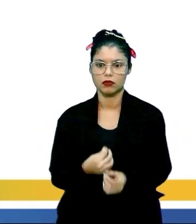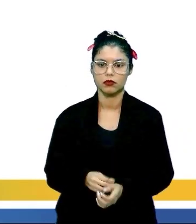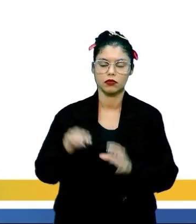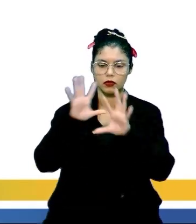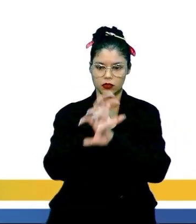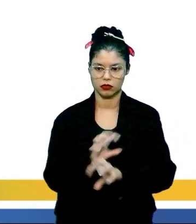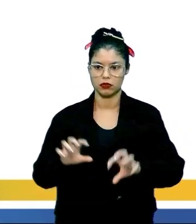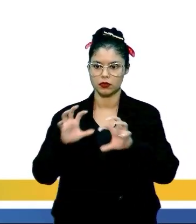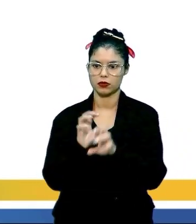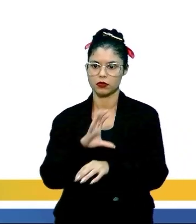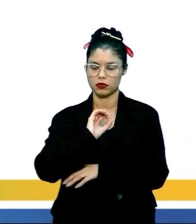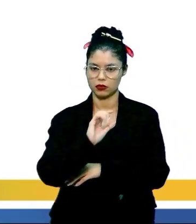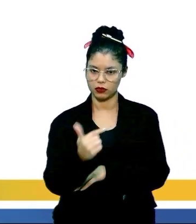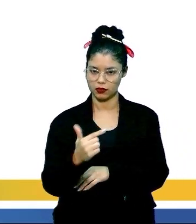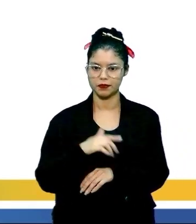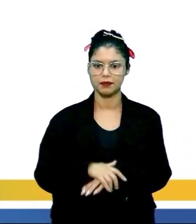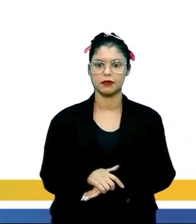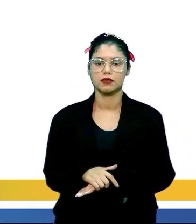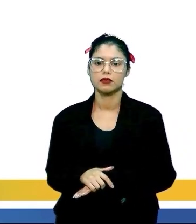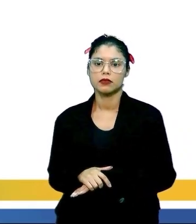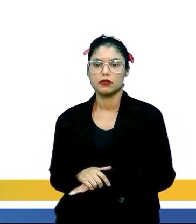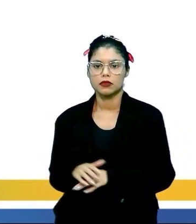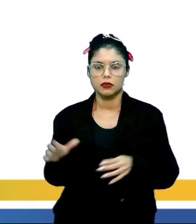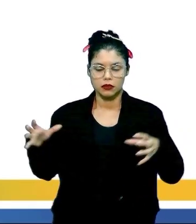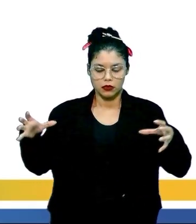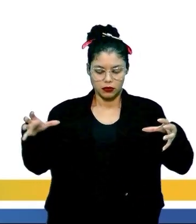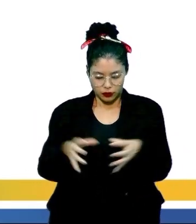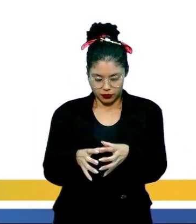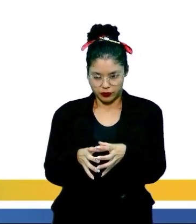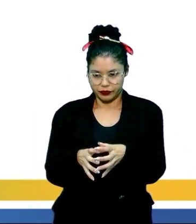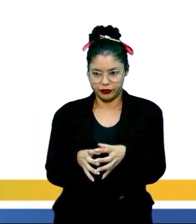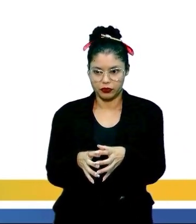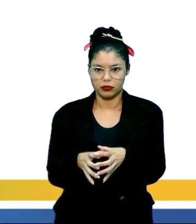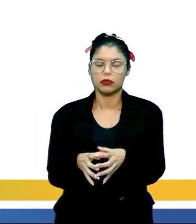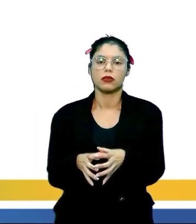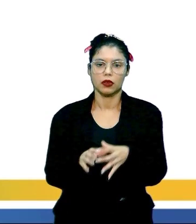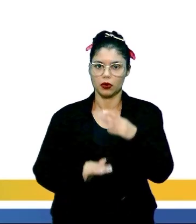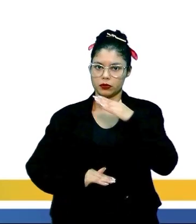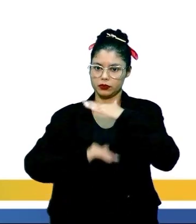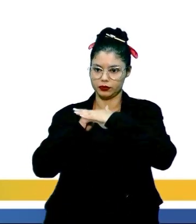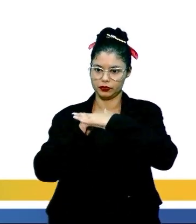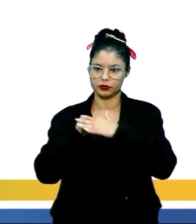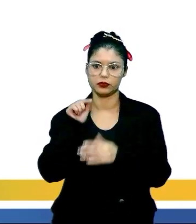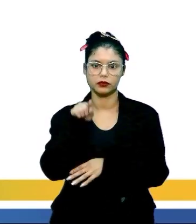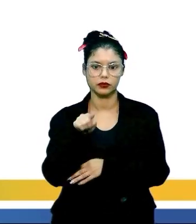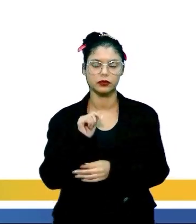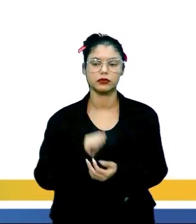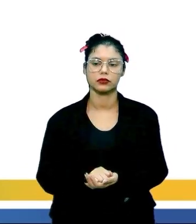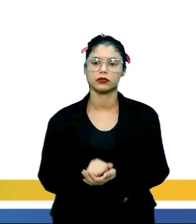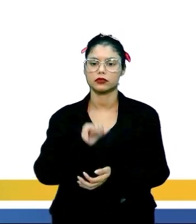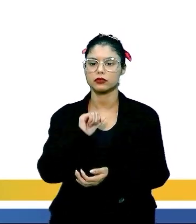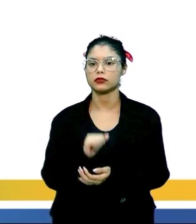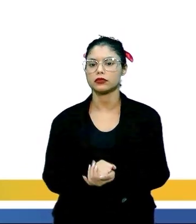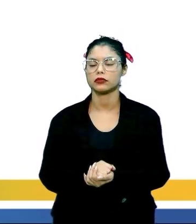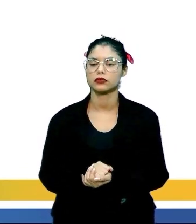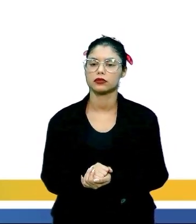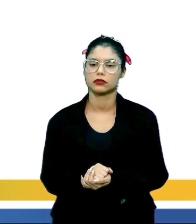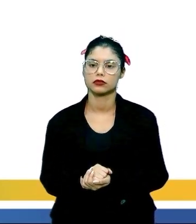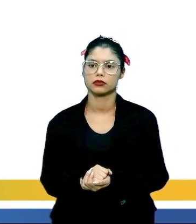gás oxigênio. Nesse caso, o ar é colocado lá dentro sobre uma alta pressão, logo ele é